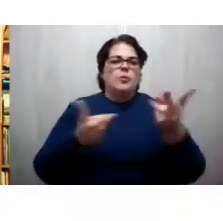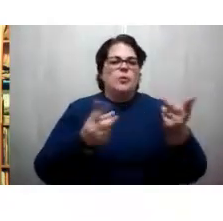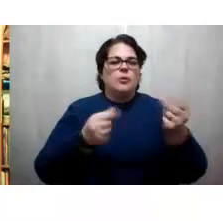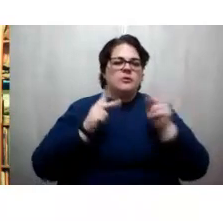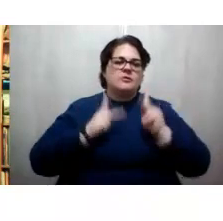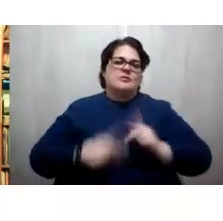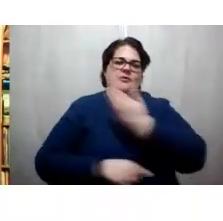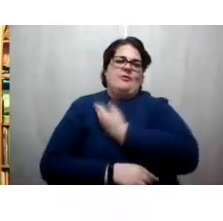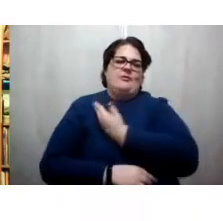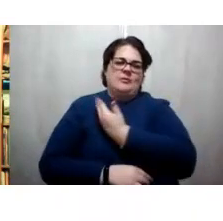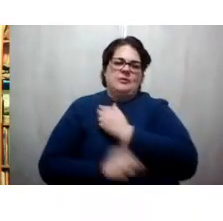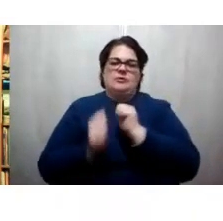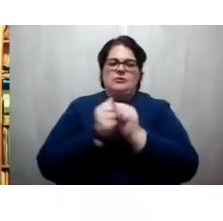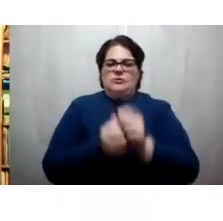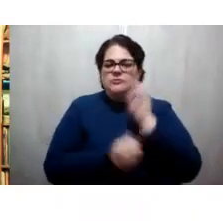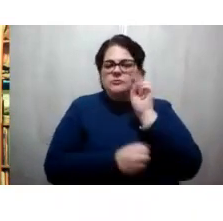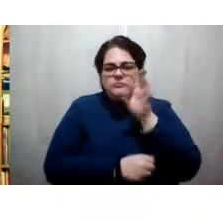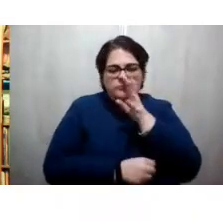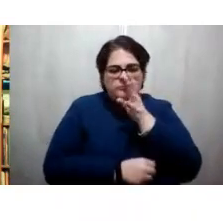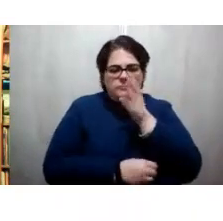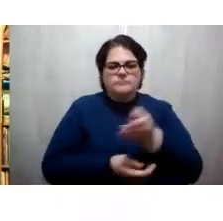no Facebook. Muito bem.